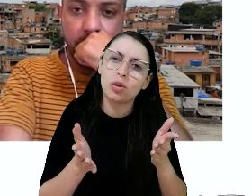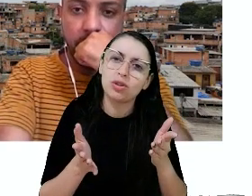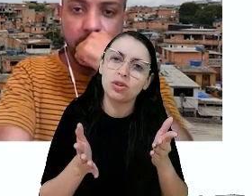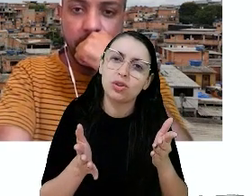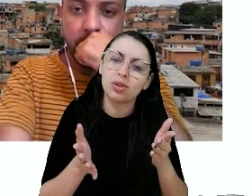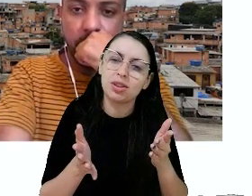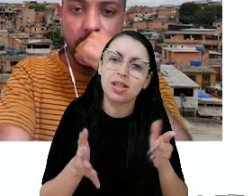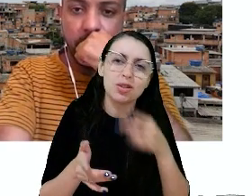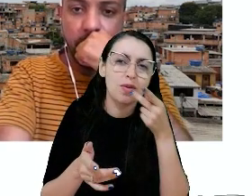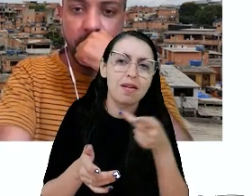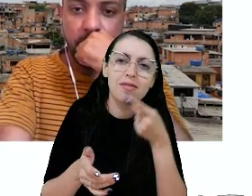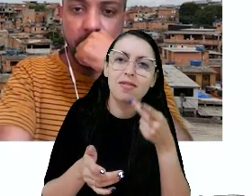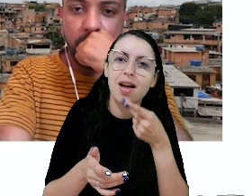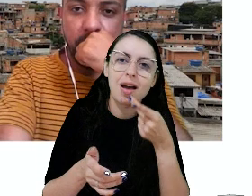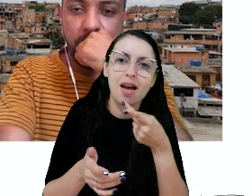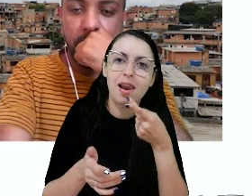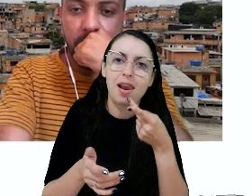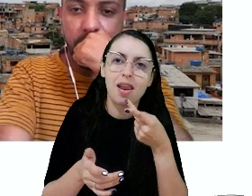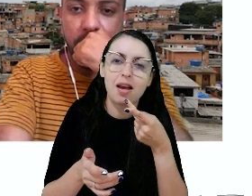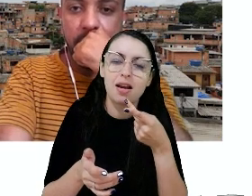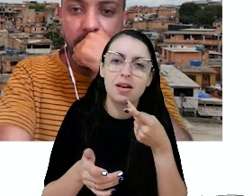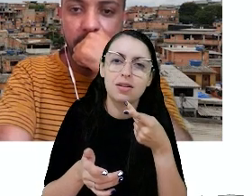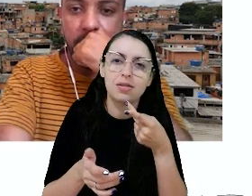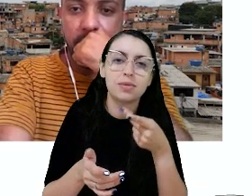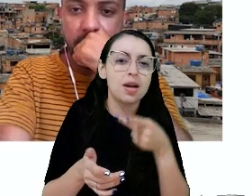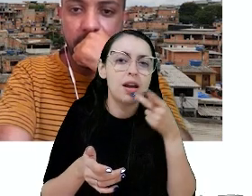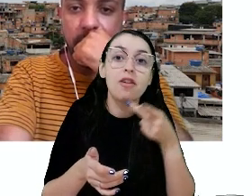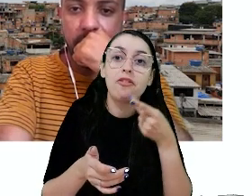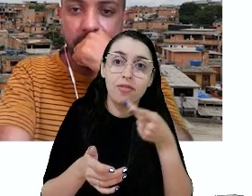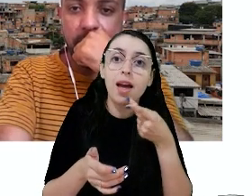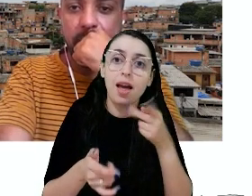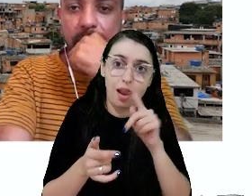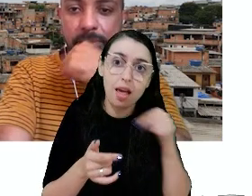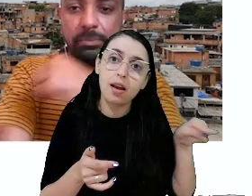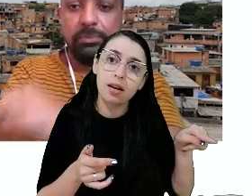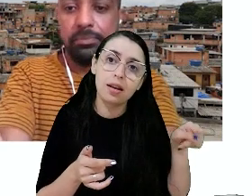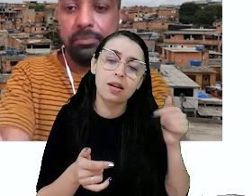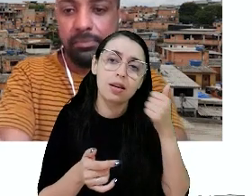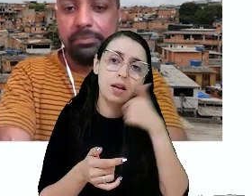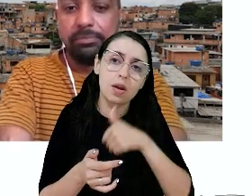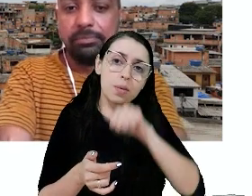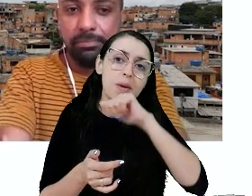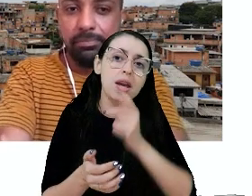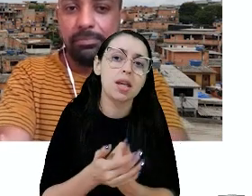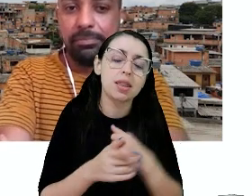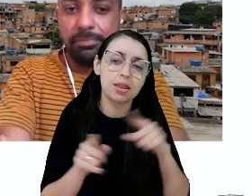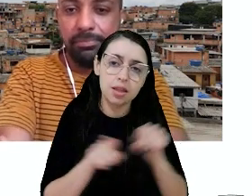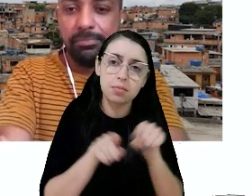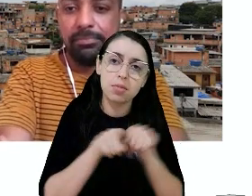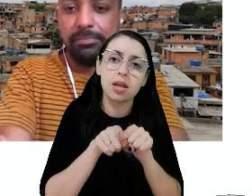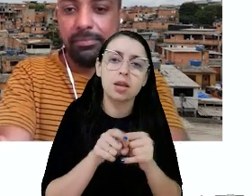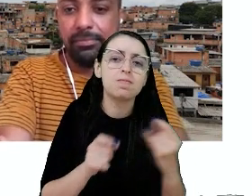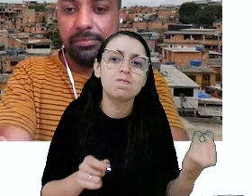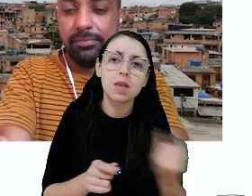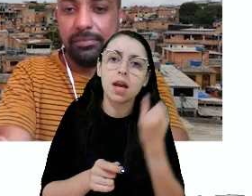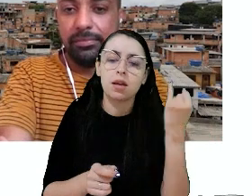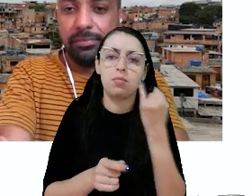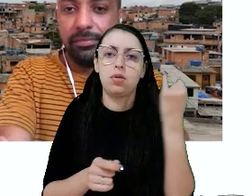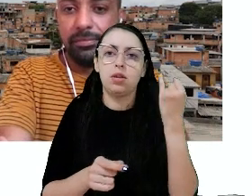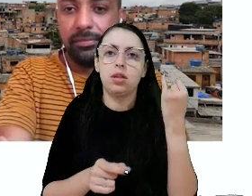hoje a fala sua é uma fala dela também, né? E como